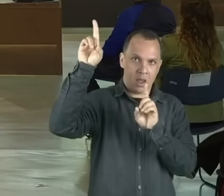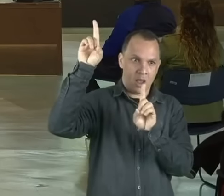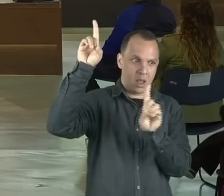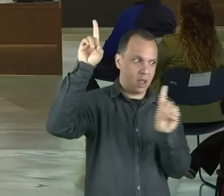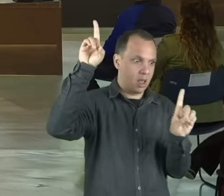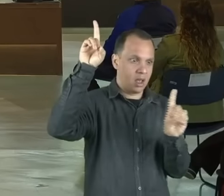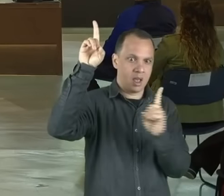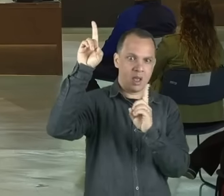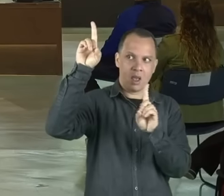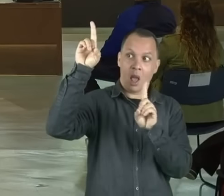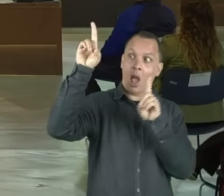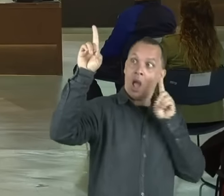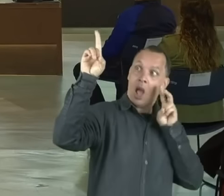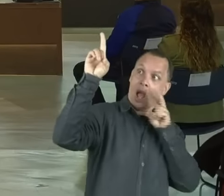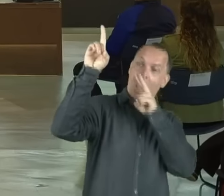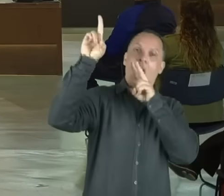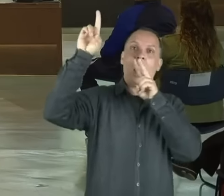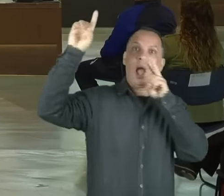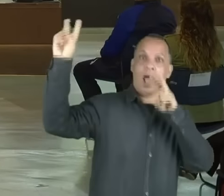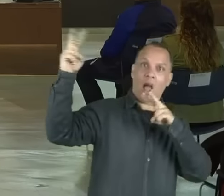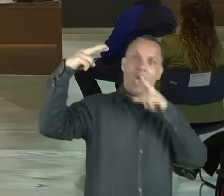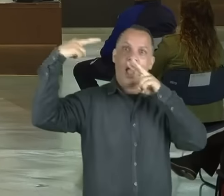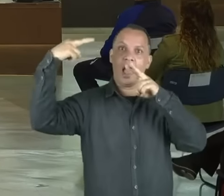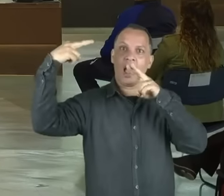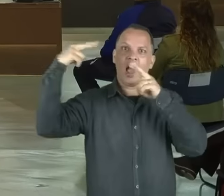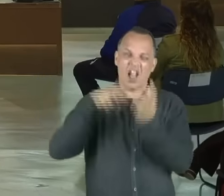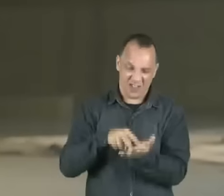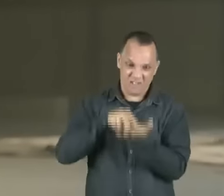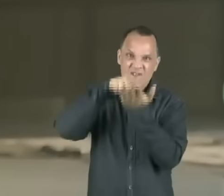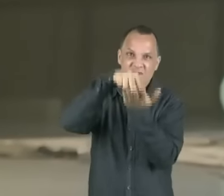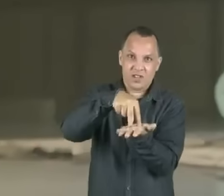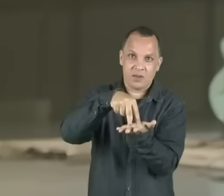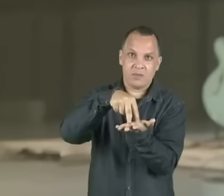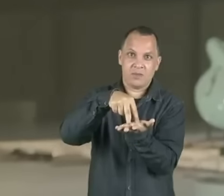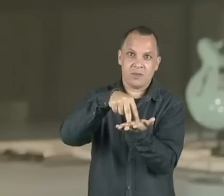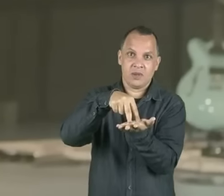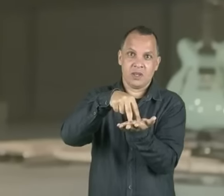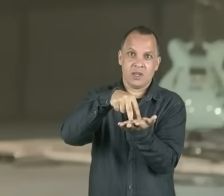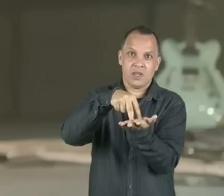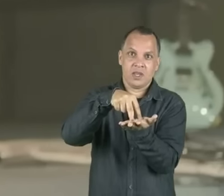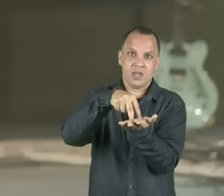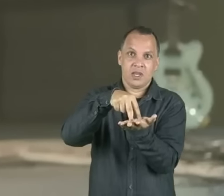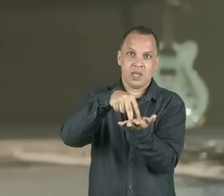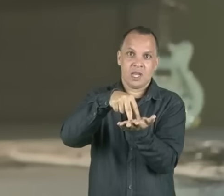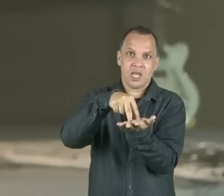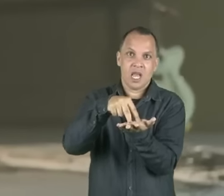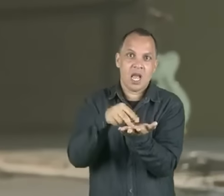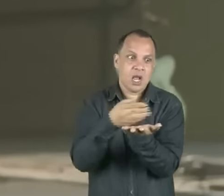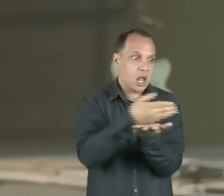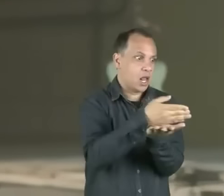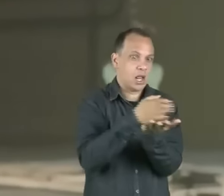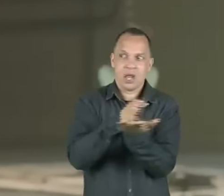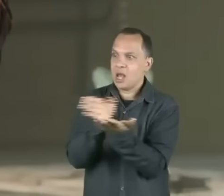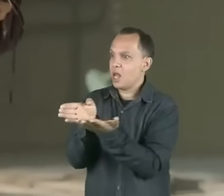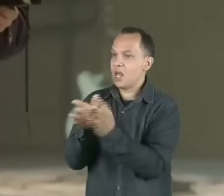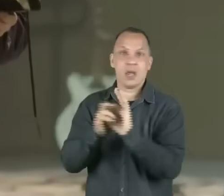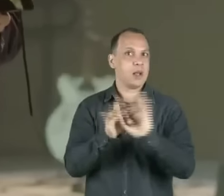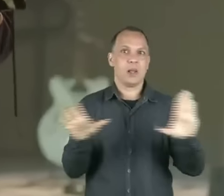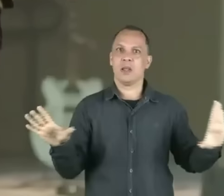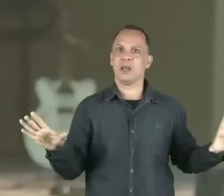5 quando Pedro encontra Ananias e Safira o apóstolo Pedro diz assim porque